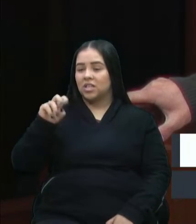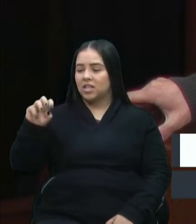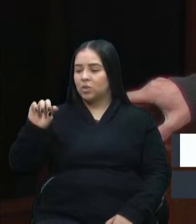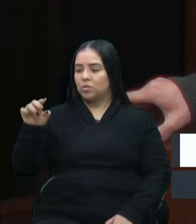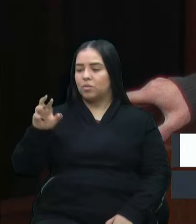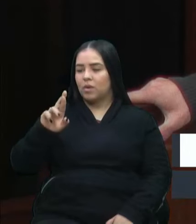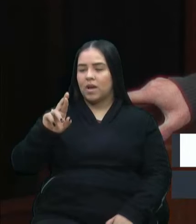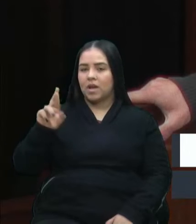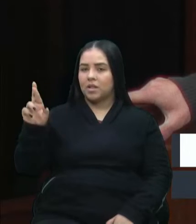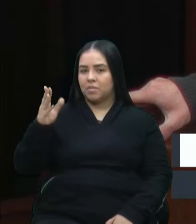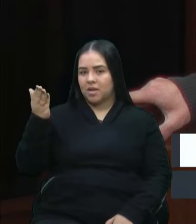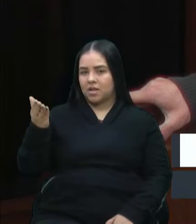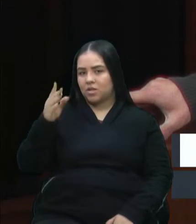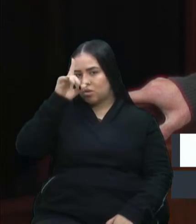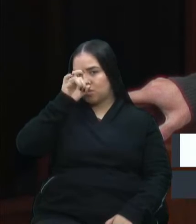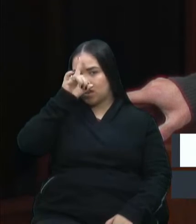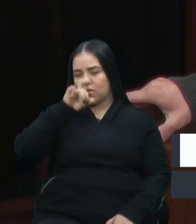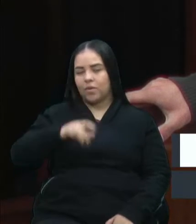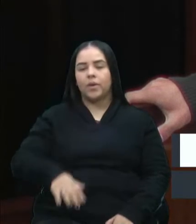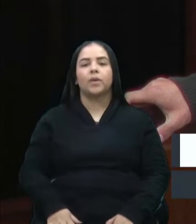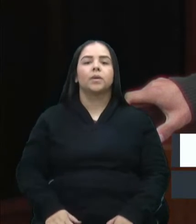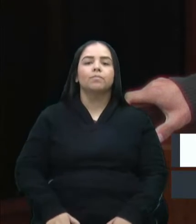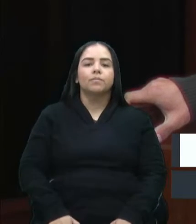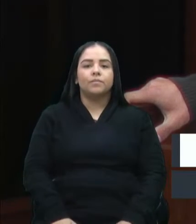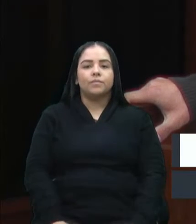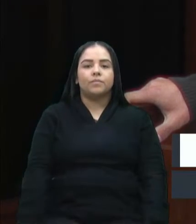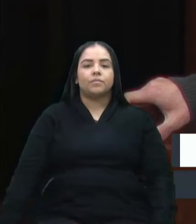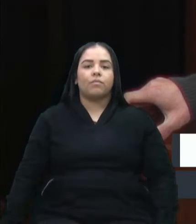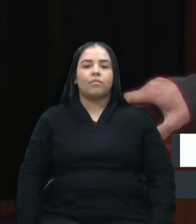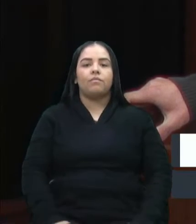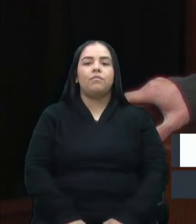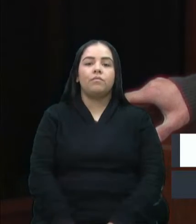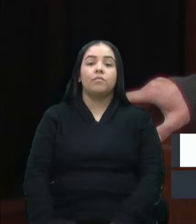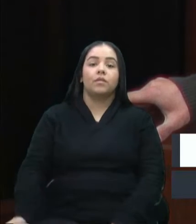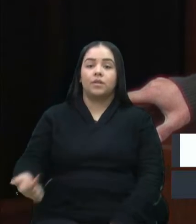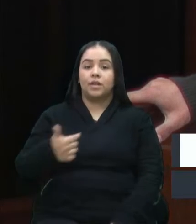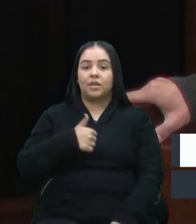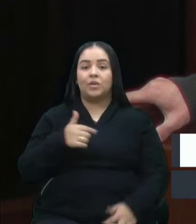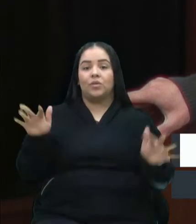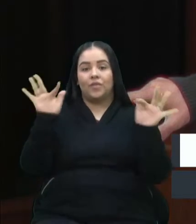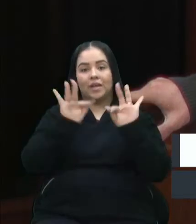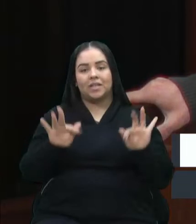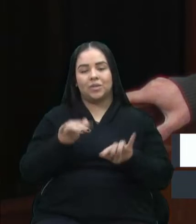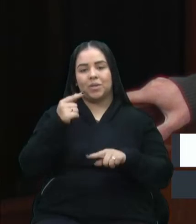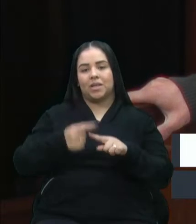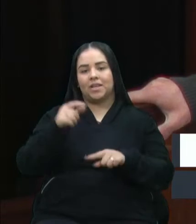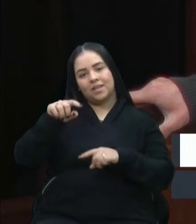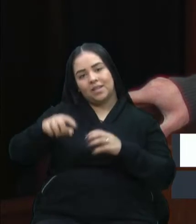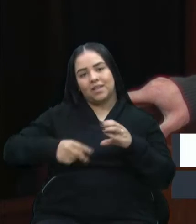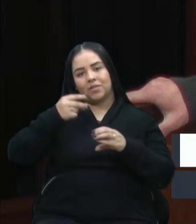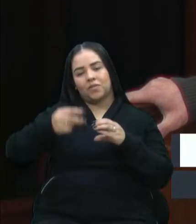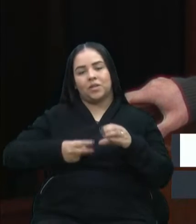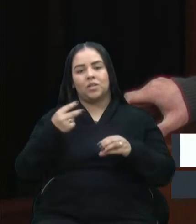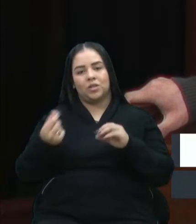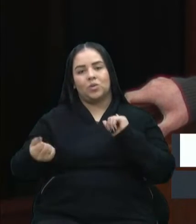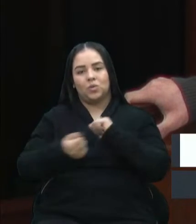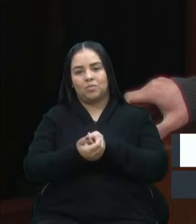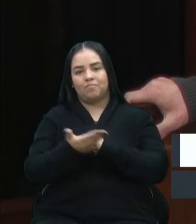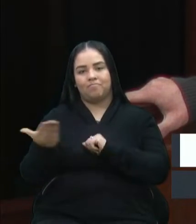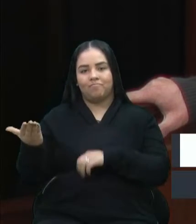para este hospital. E fico contente quando aqui nessa Câmara de Vereadores, também meus nobres